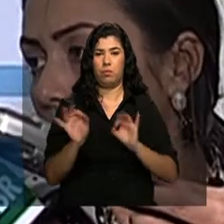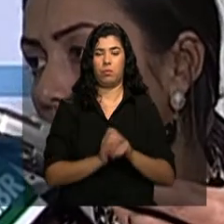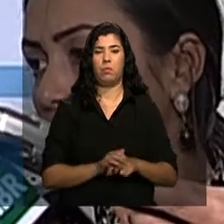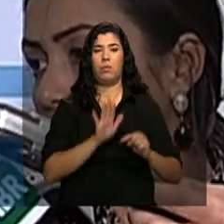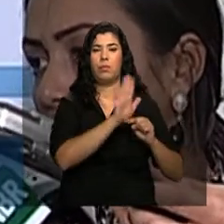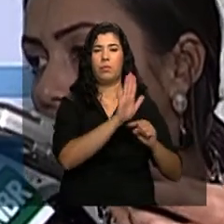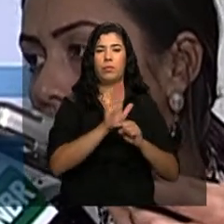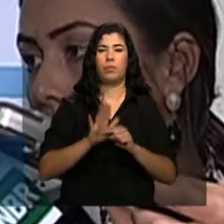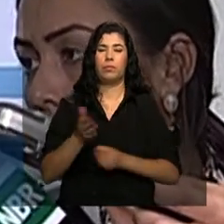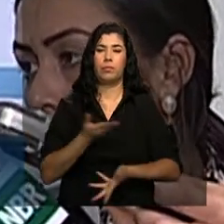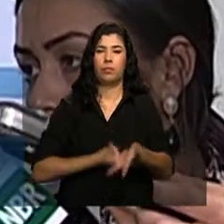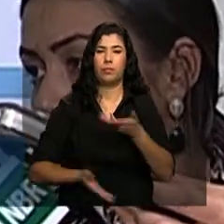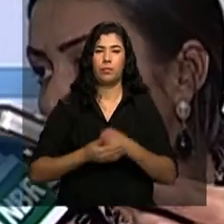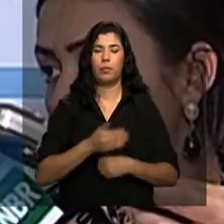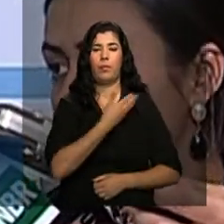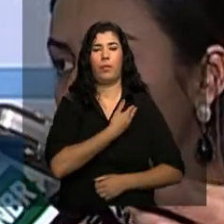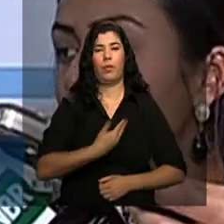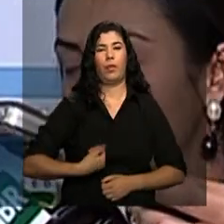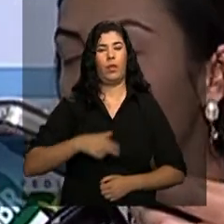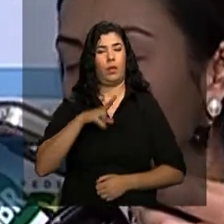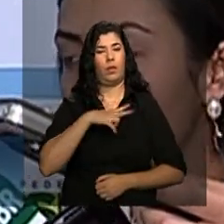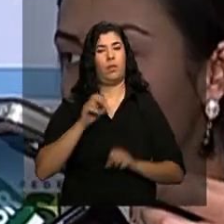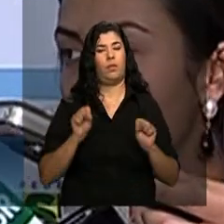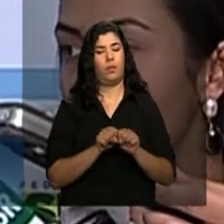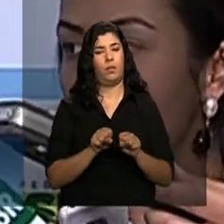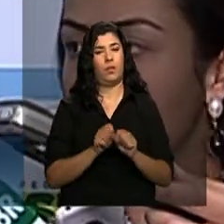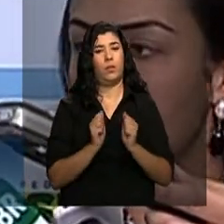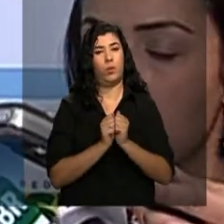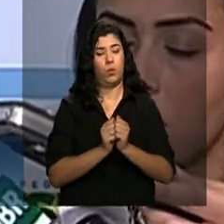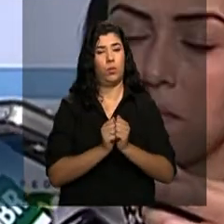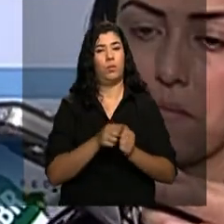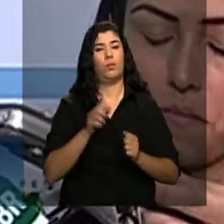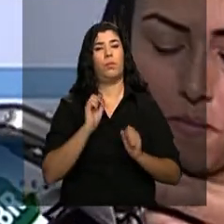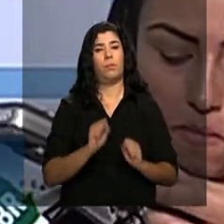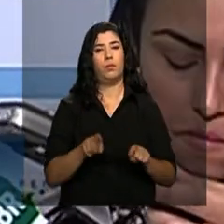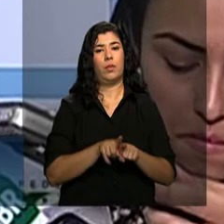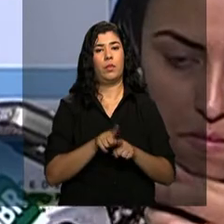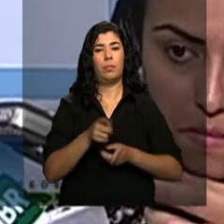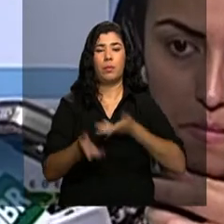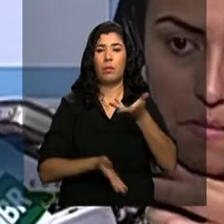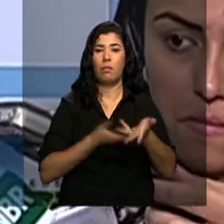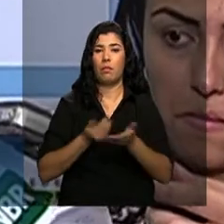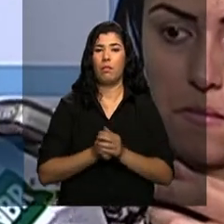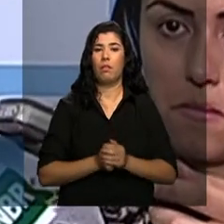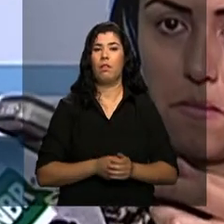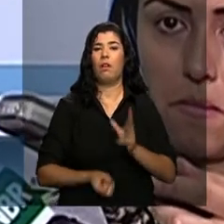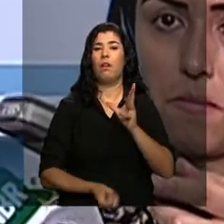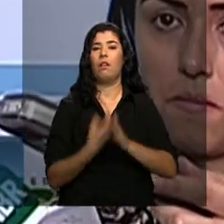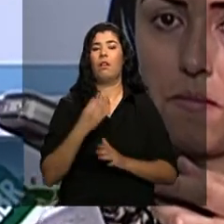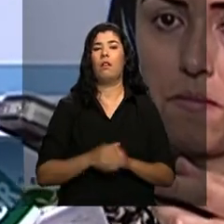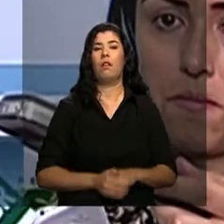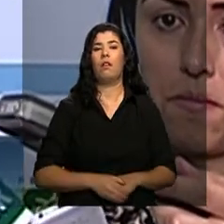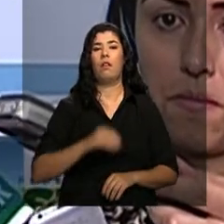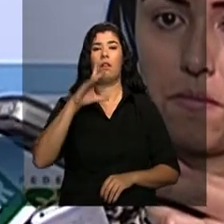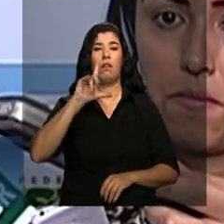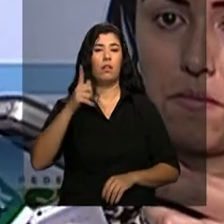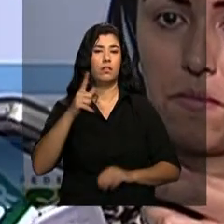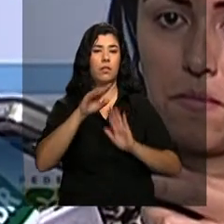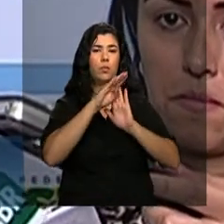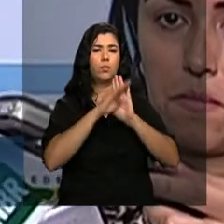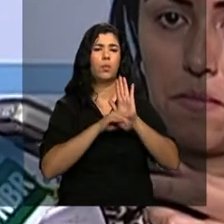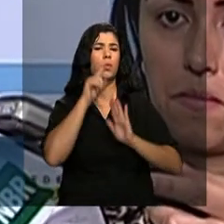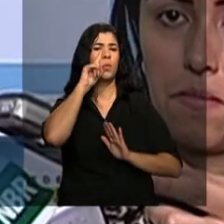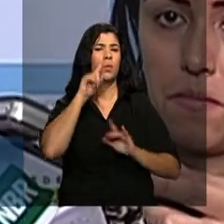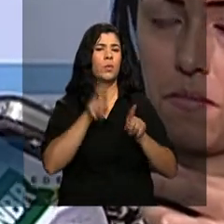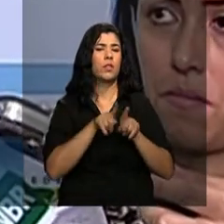dos serviços públicos e privados para que possam atender, implantar a classificação de risco, tá certo? Priorizar os